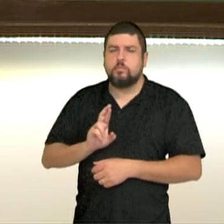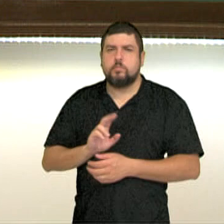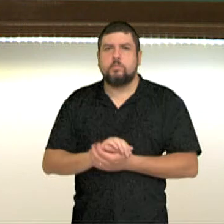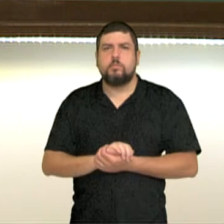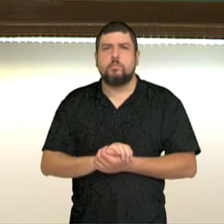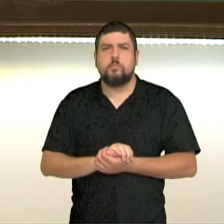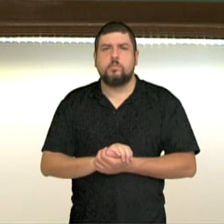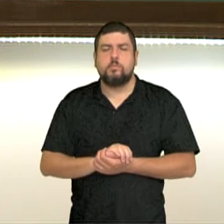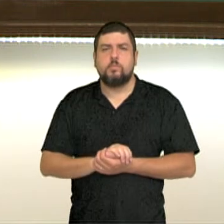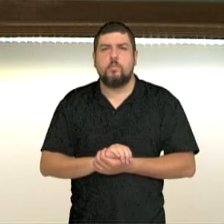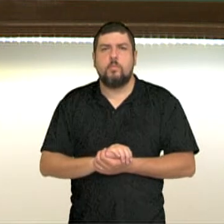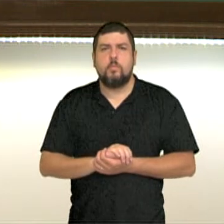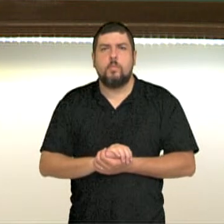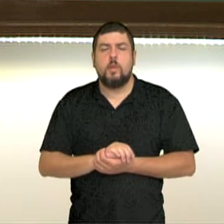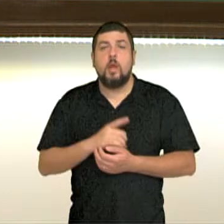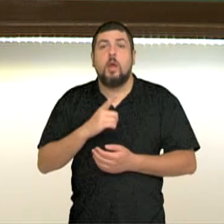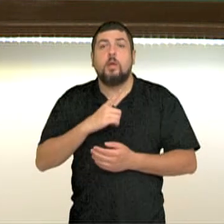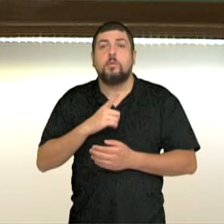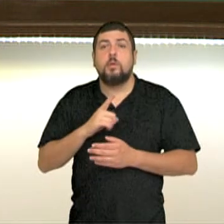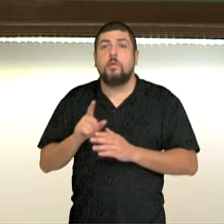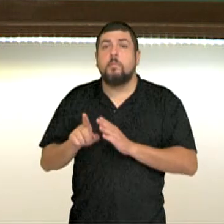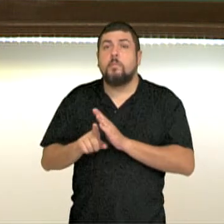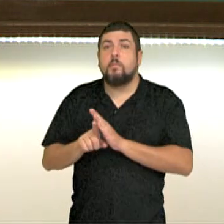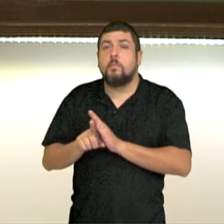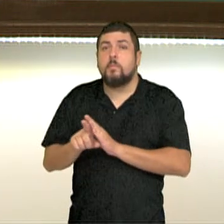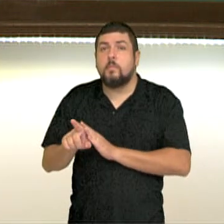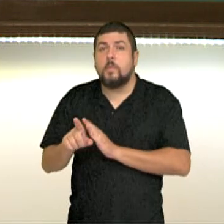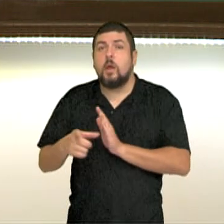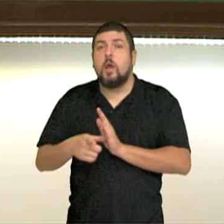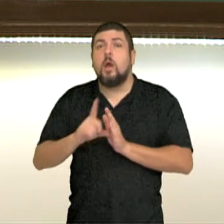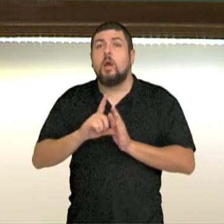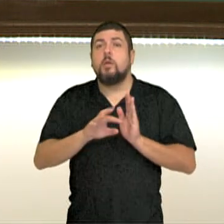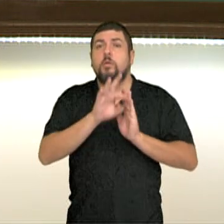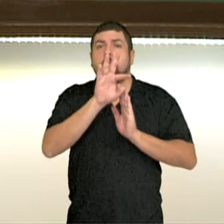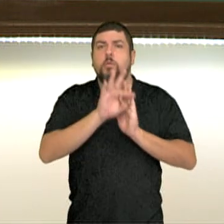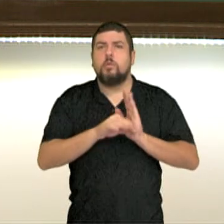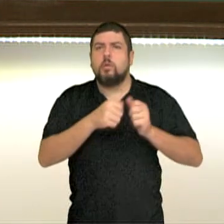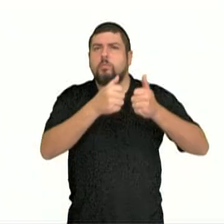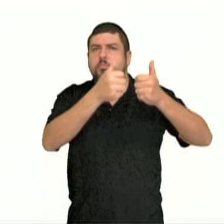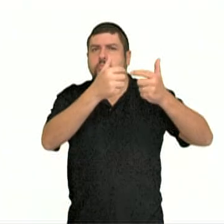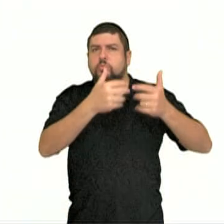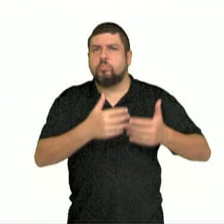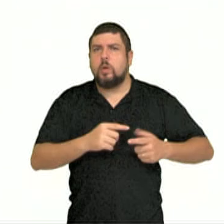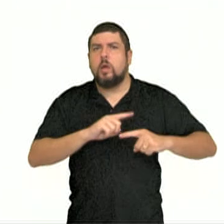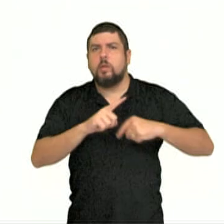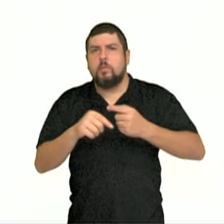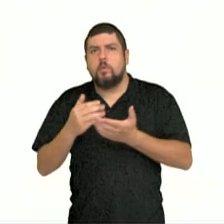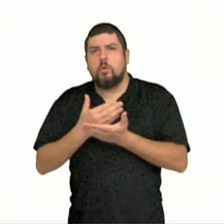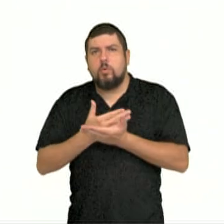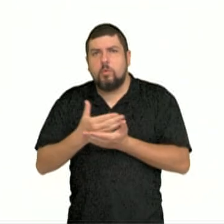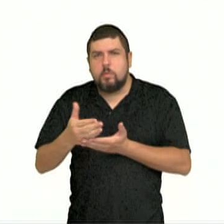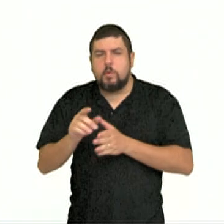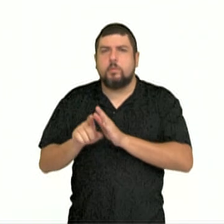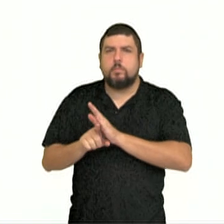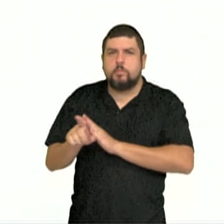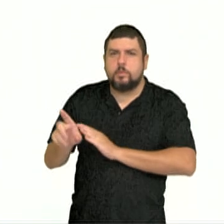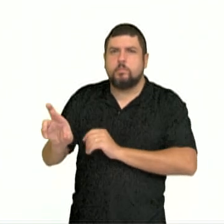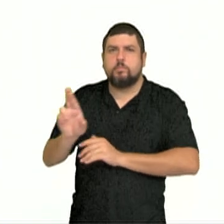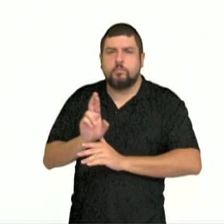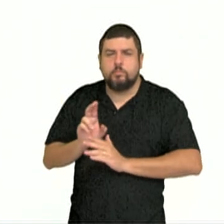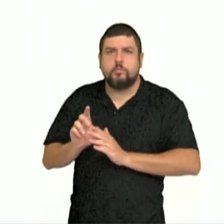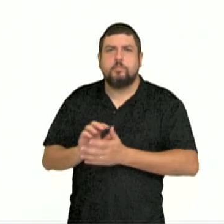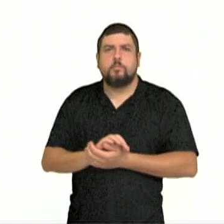Precedidas por um texto explicativo de abertura. O discurso predominante é interativo, com sequências dialogais e